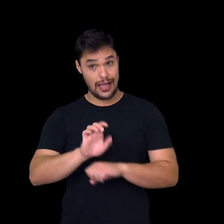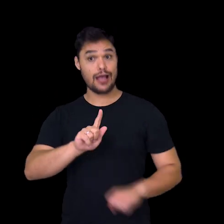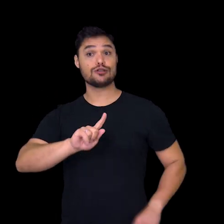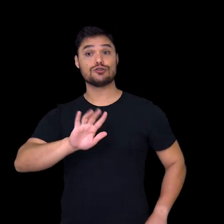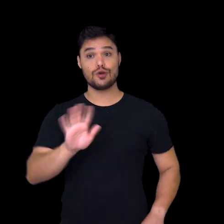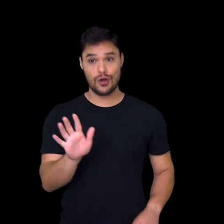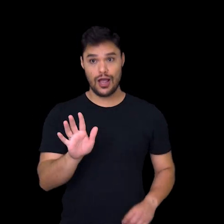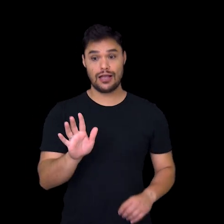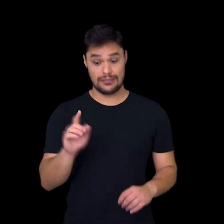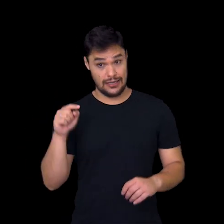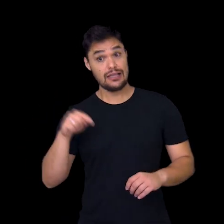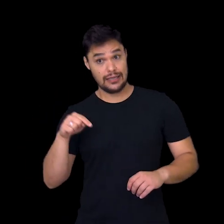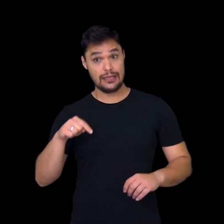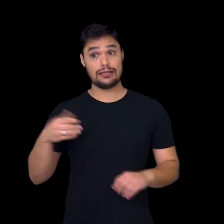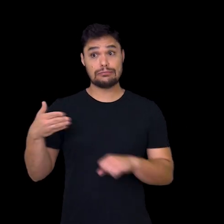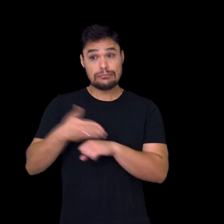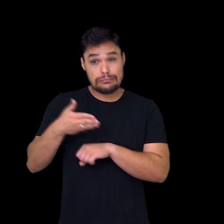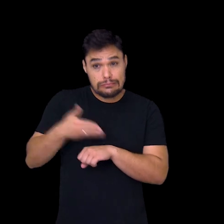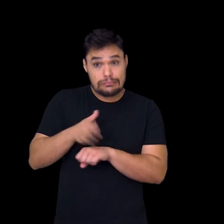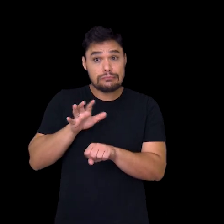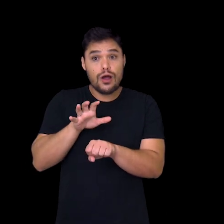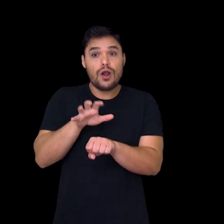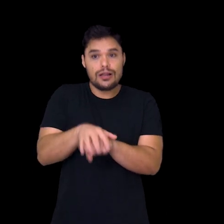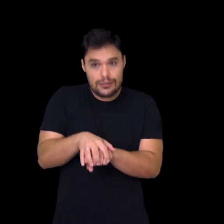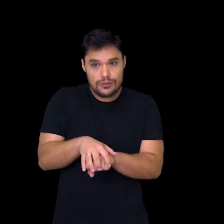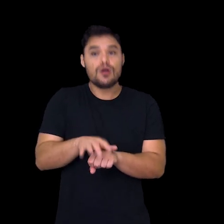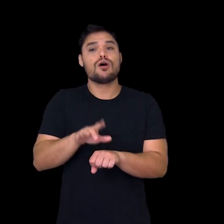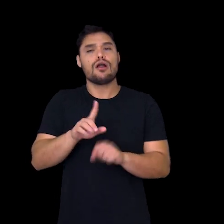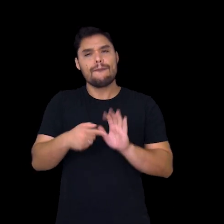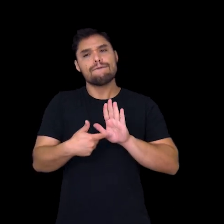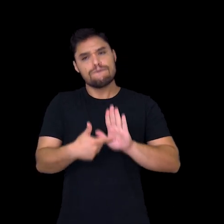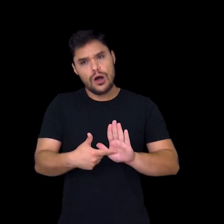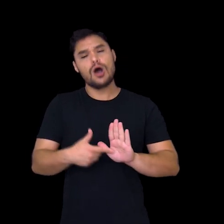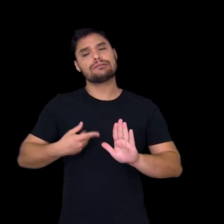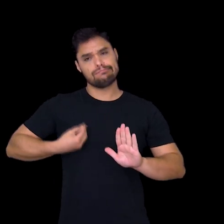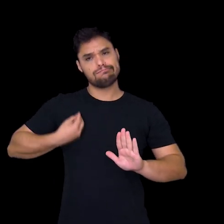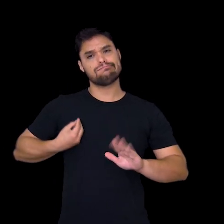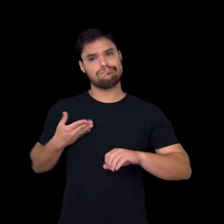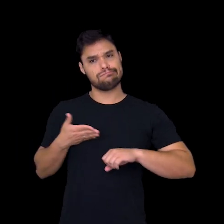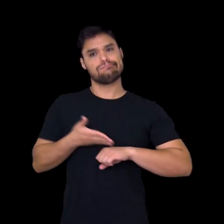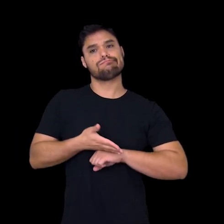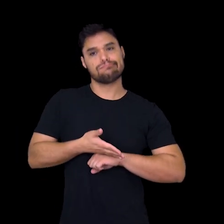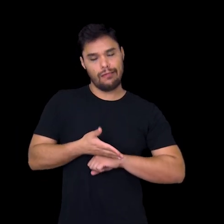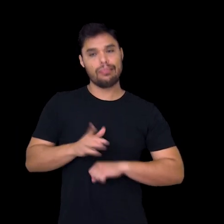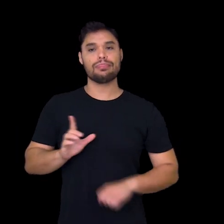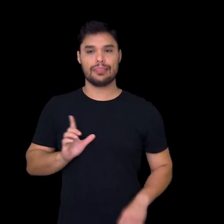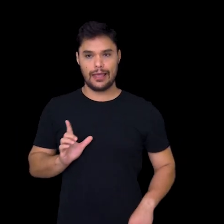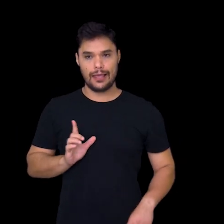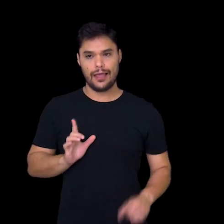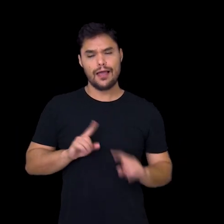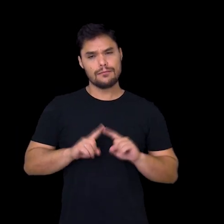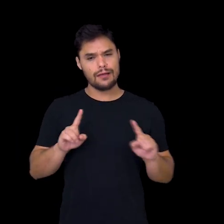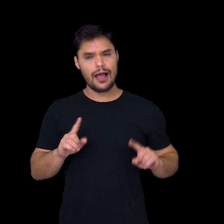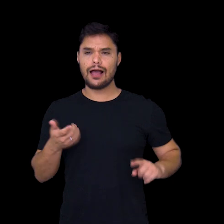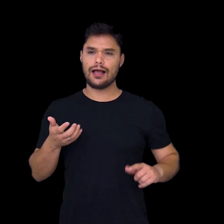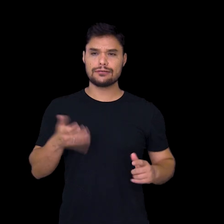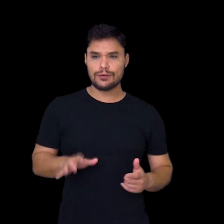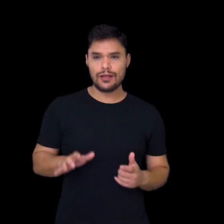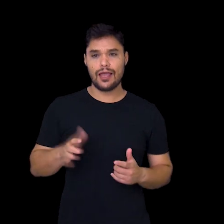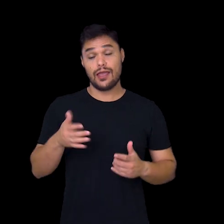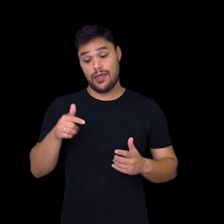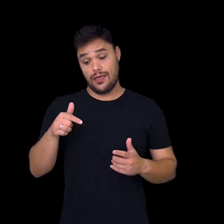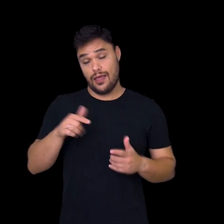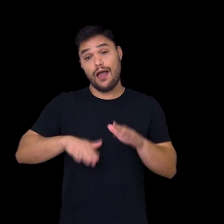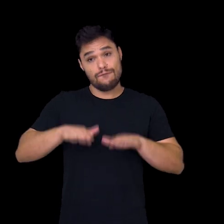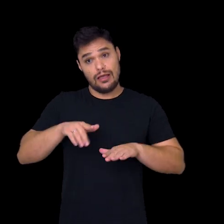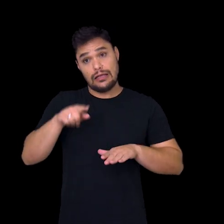né? Isso, essa presença colonizadora, ela traz para a gente evidência... Cristiane Portela, Departamento de História, UNB. Esteja